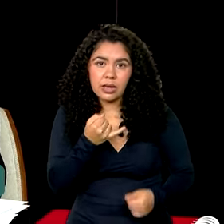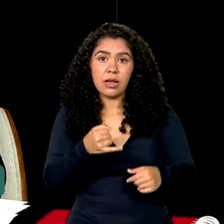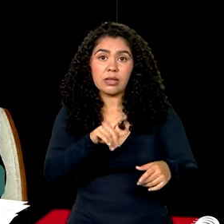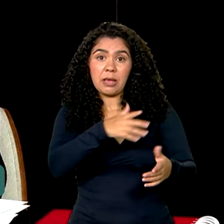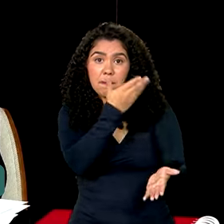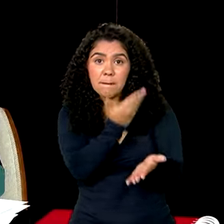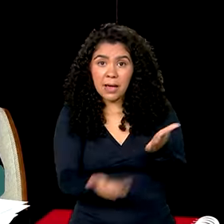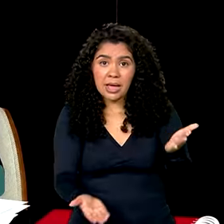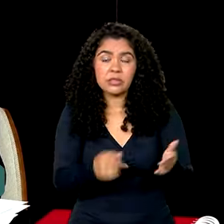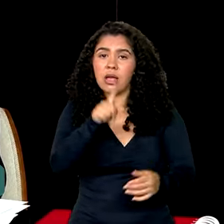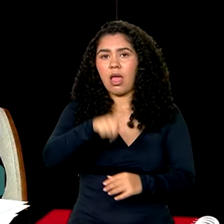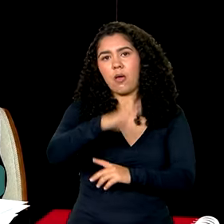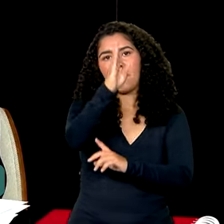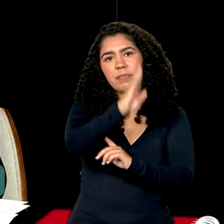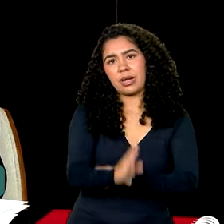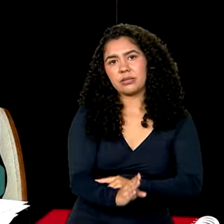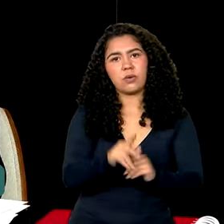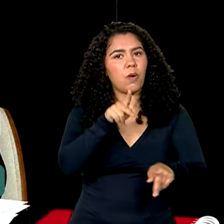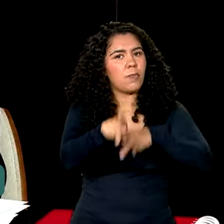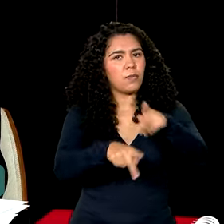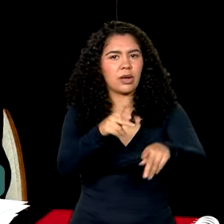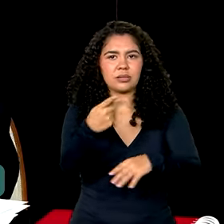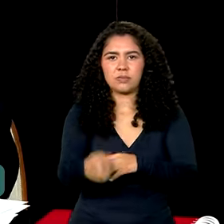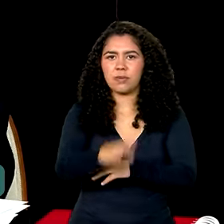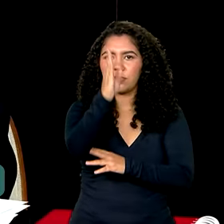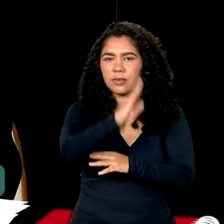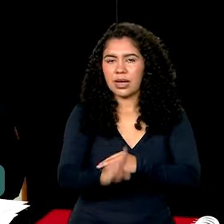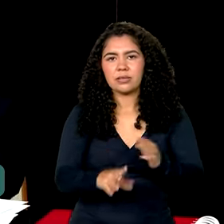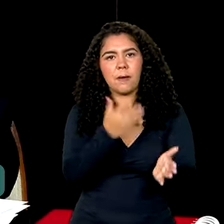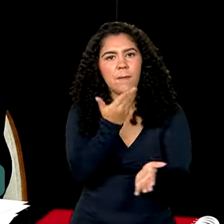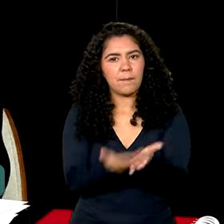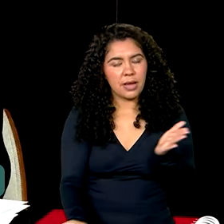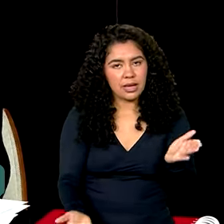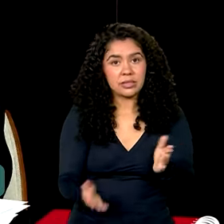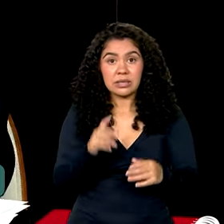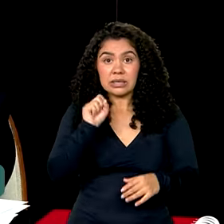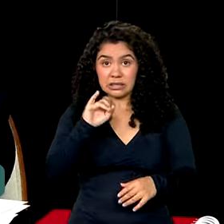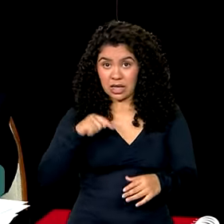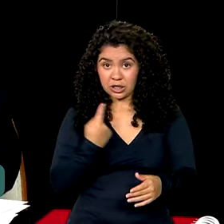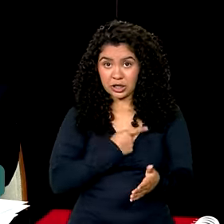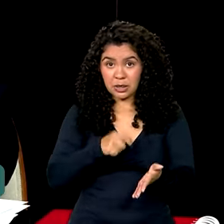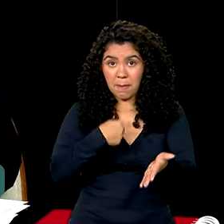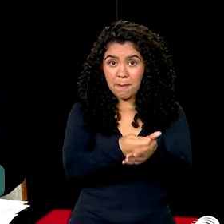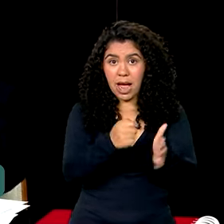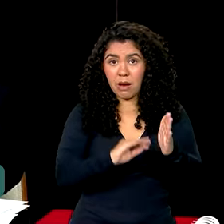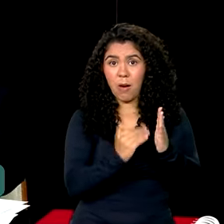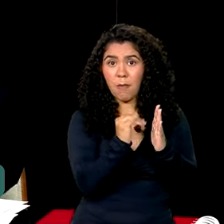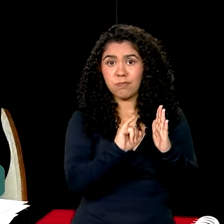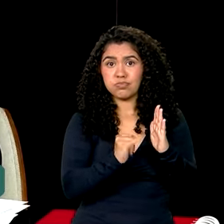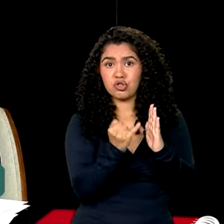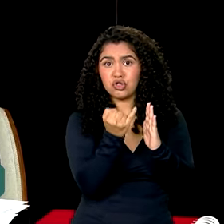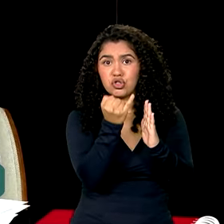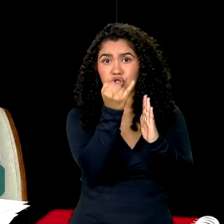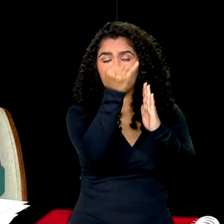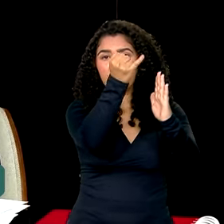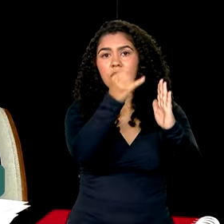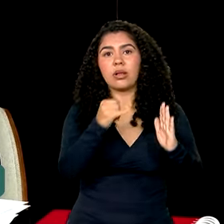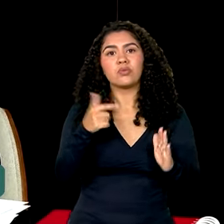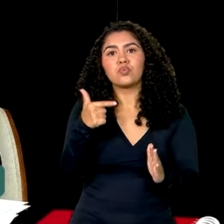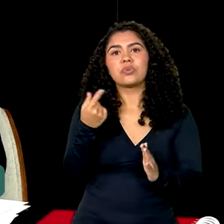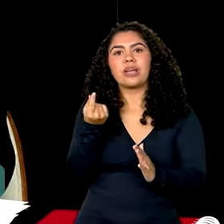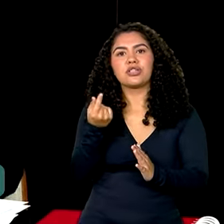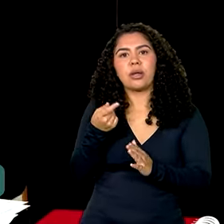é o Brasil, é o povo brasileiro. Porque quanto mais a gente pagar de juros, menos dinheiro a gente tem para investir aqui